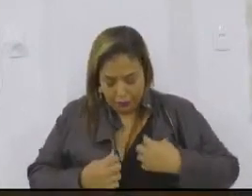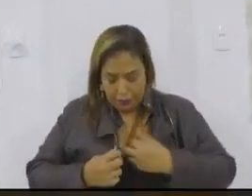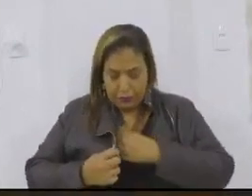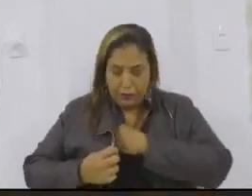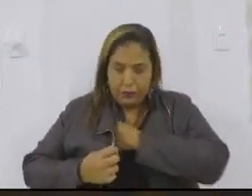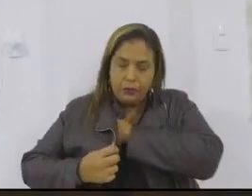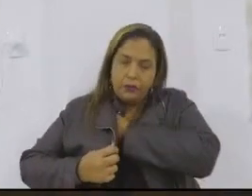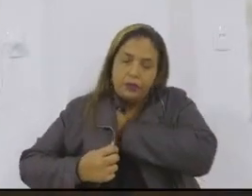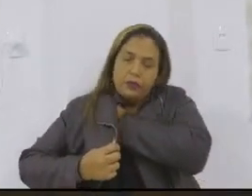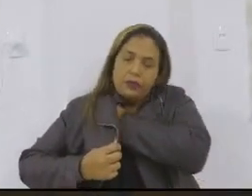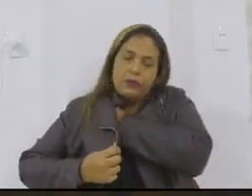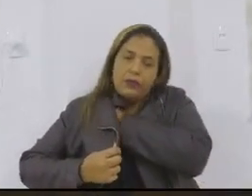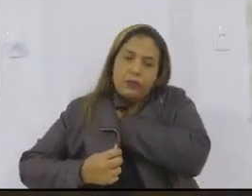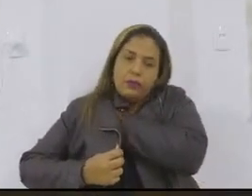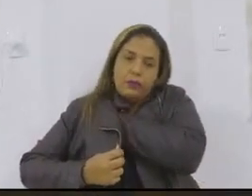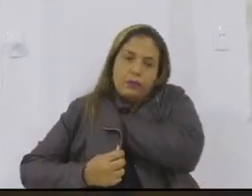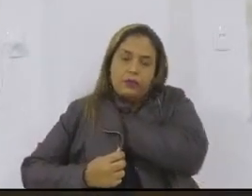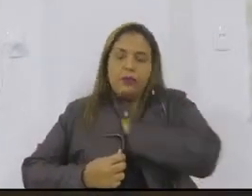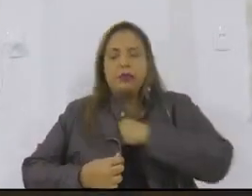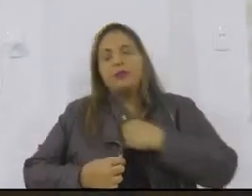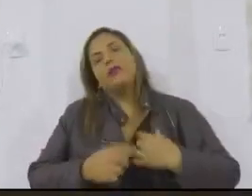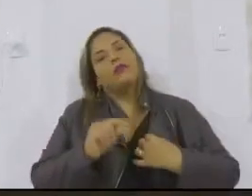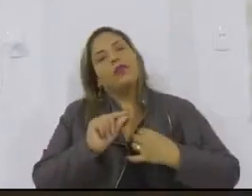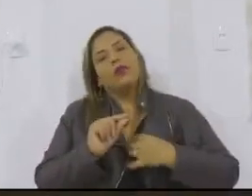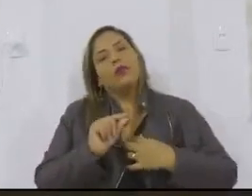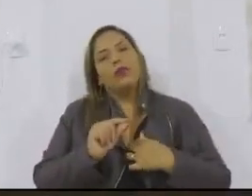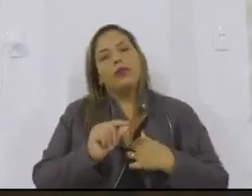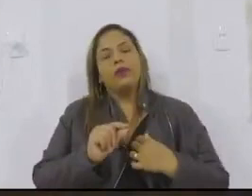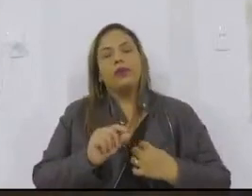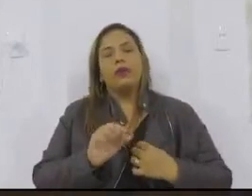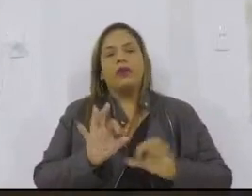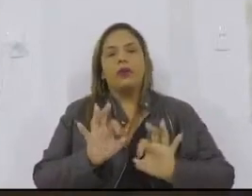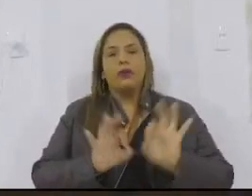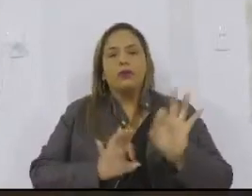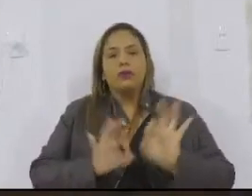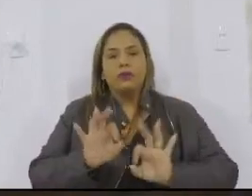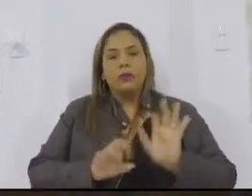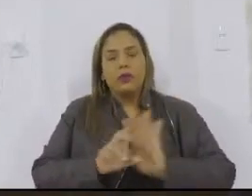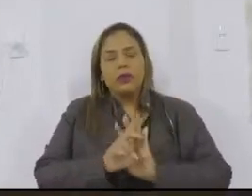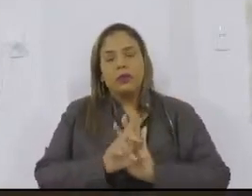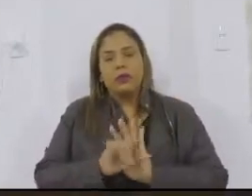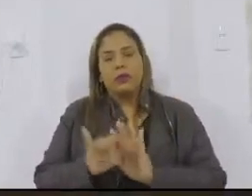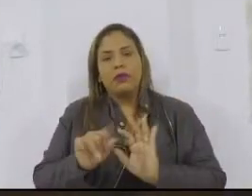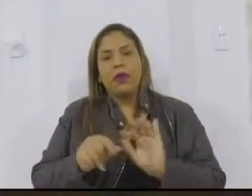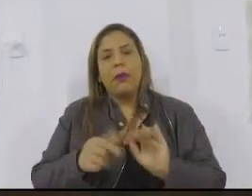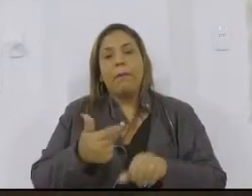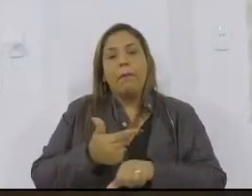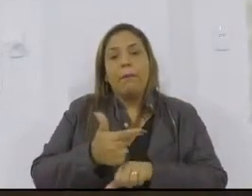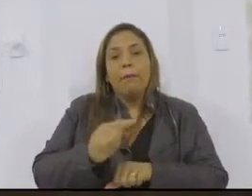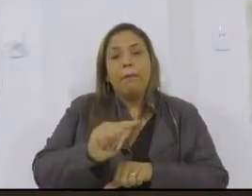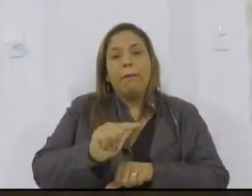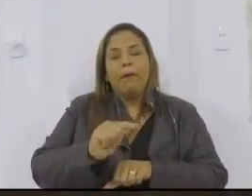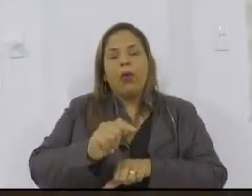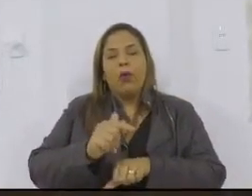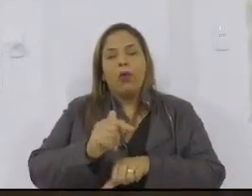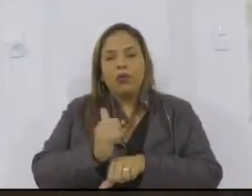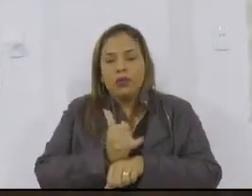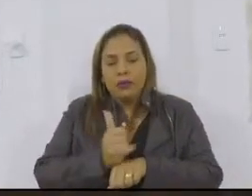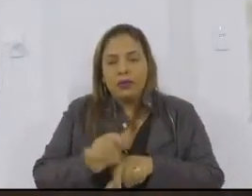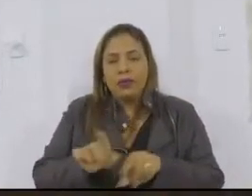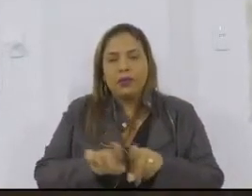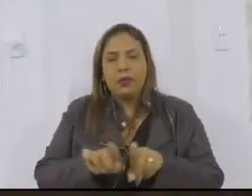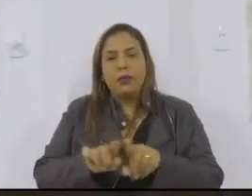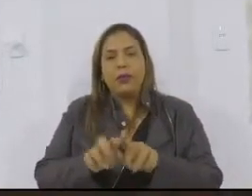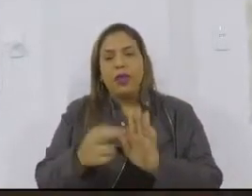Em análise, o que se trata o projeto de lei que visa criar mais um mecanismo de proteção das mulheres para que com esses relatórios, após